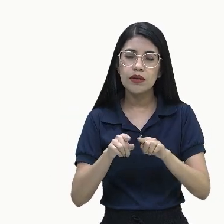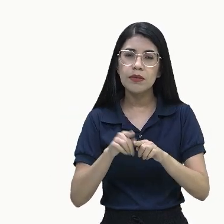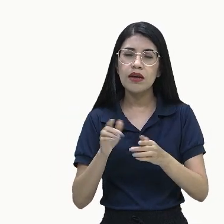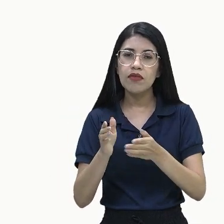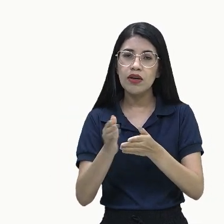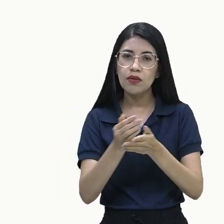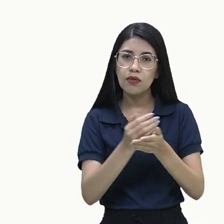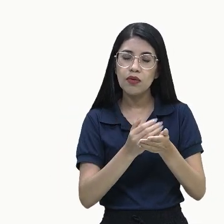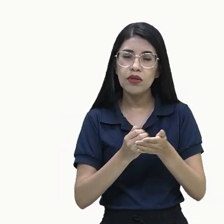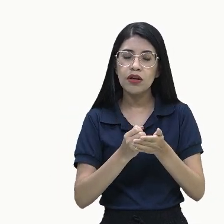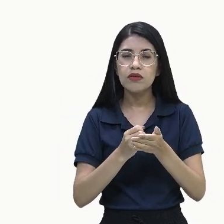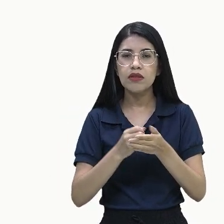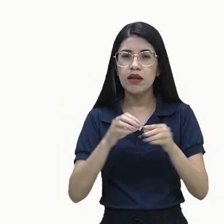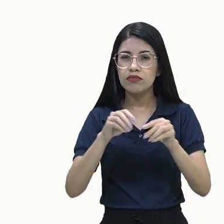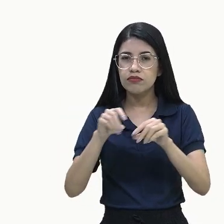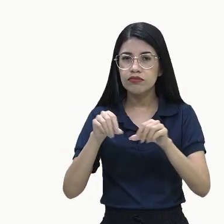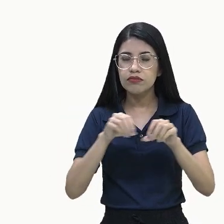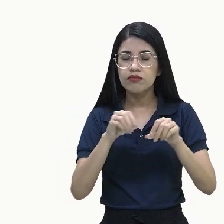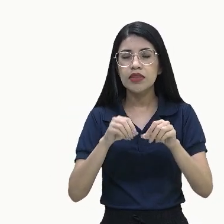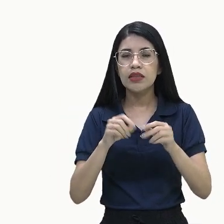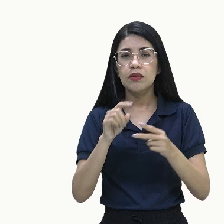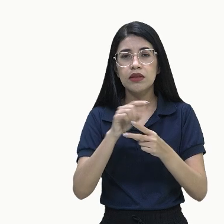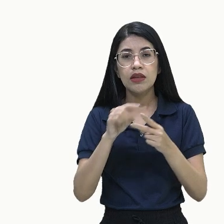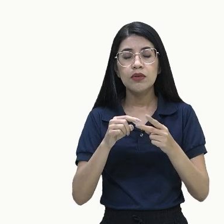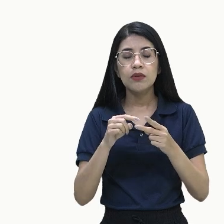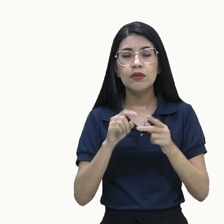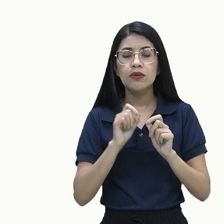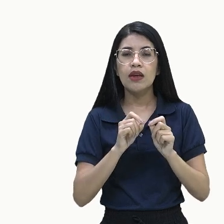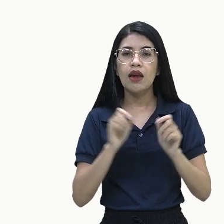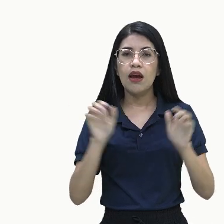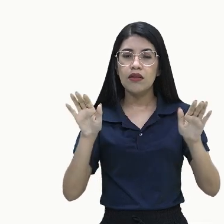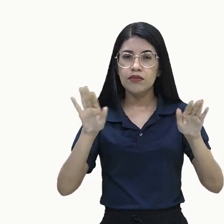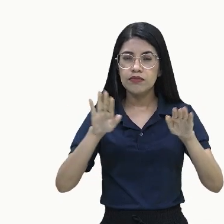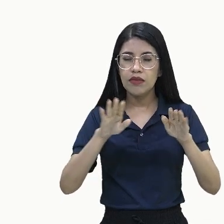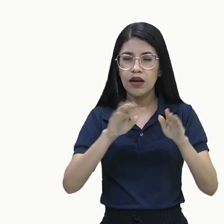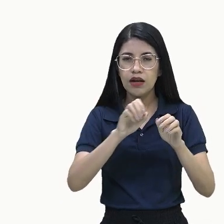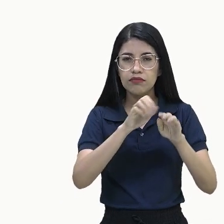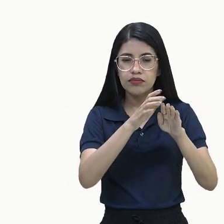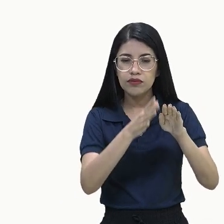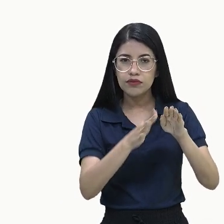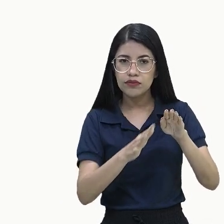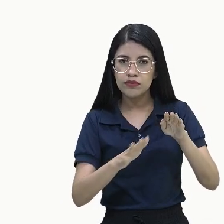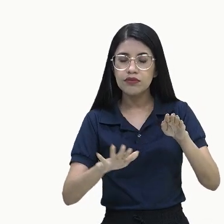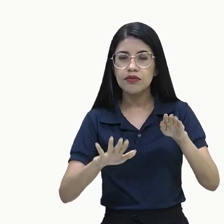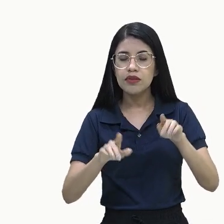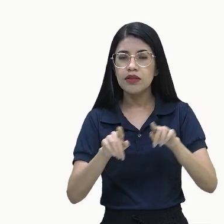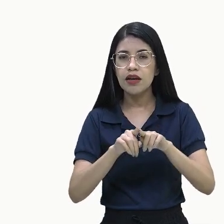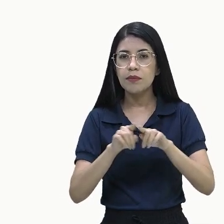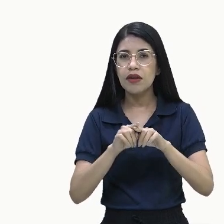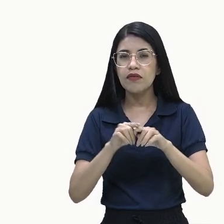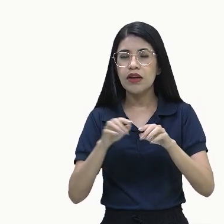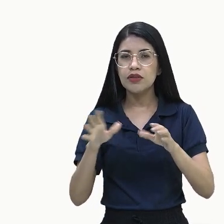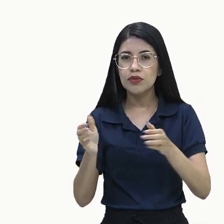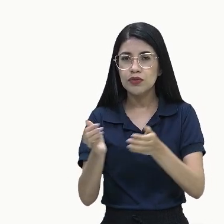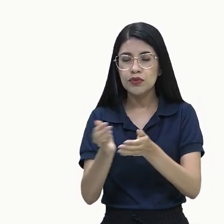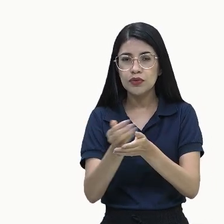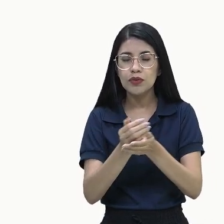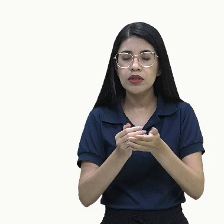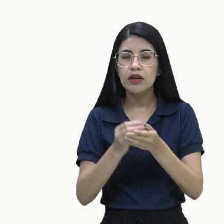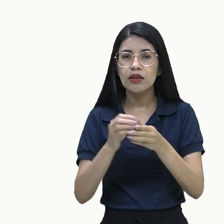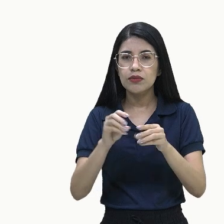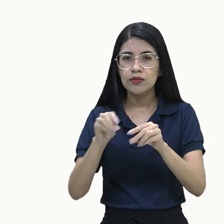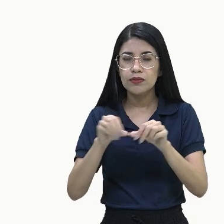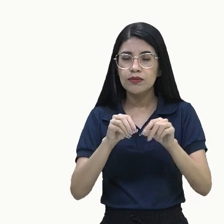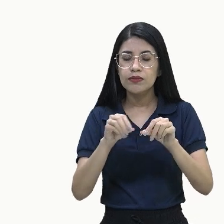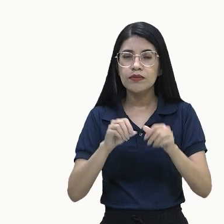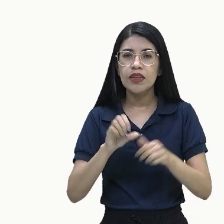sedimentos. Então, vai ocorrer os dois processos, tanto de erosão quanto de sedimentação, tá bom? Lembrando que sedimentação